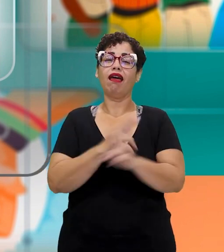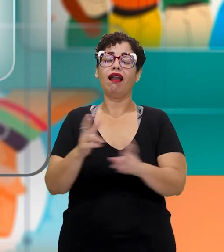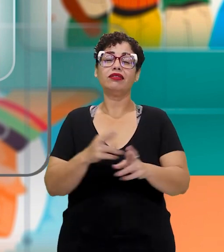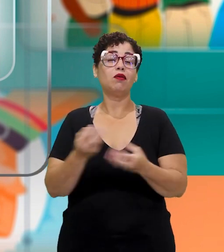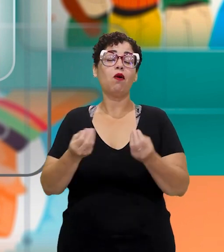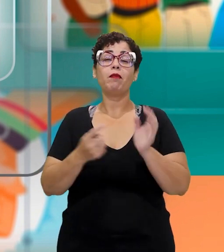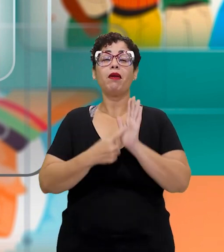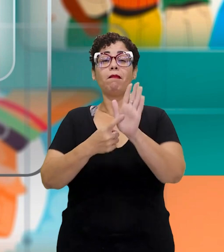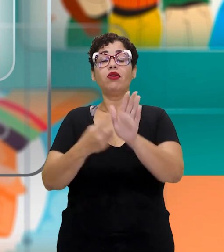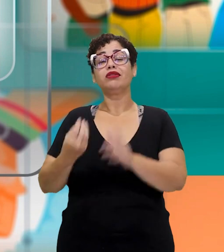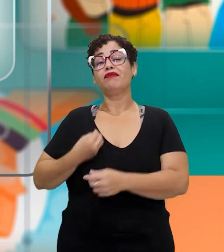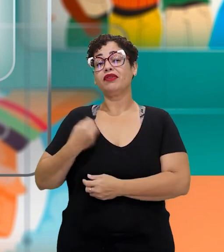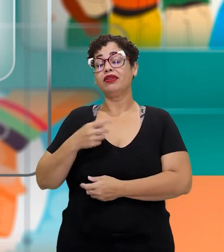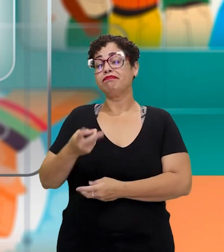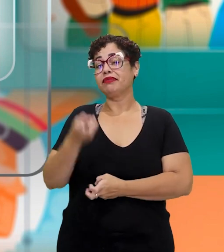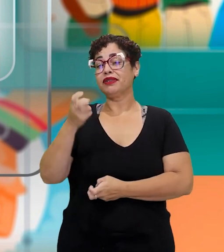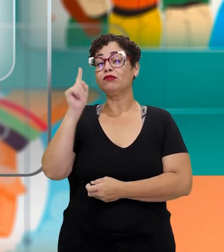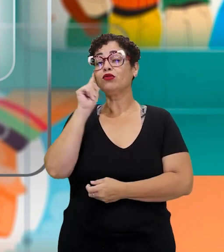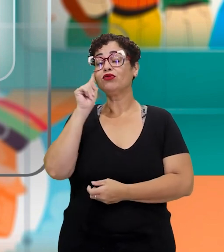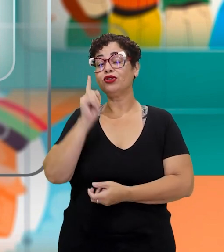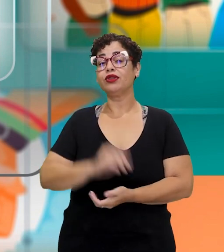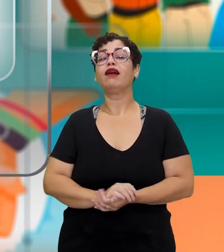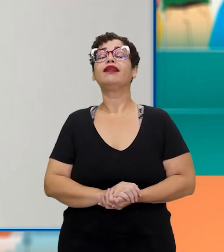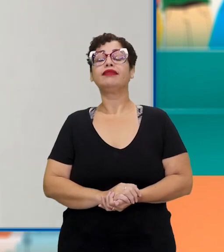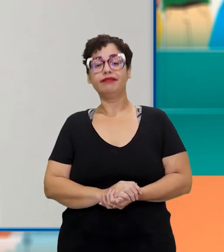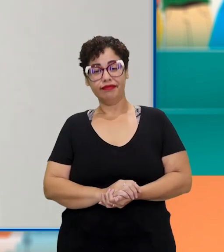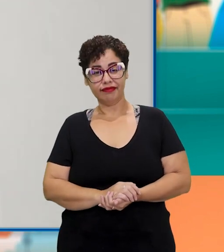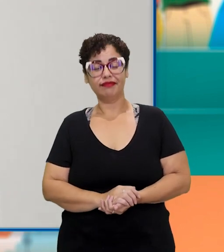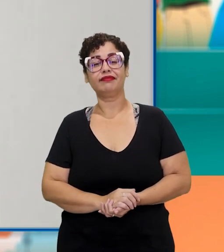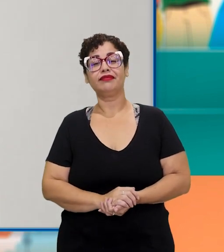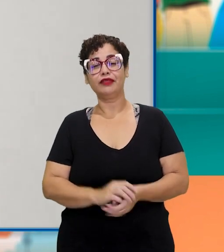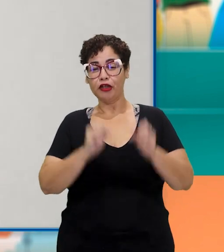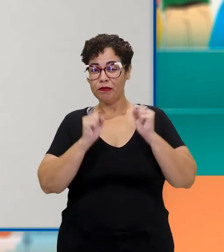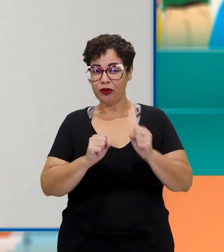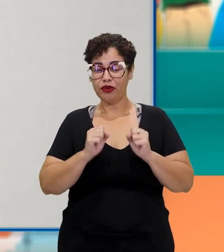e como elas se manifestam na vida cotidiana?